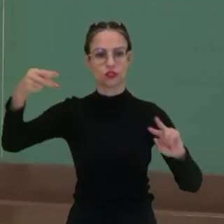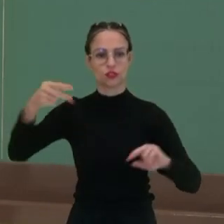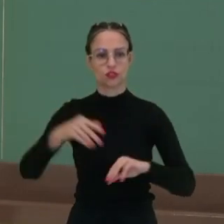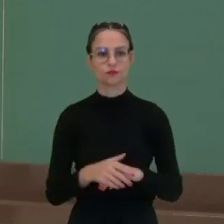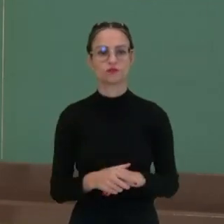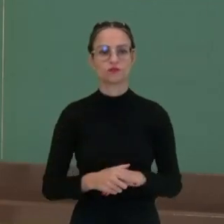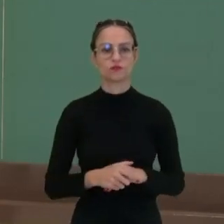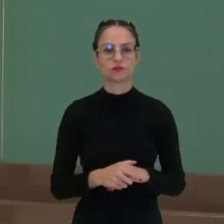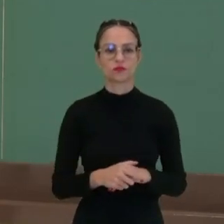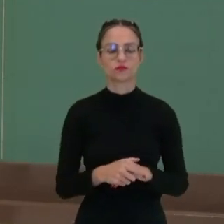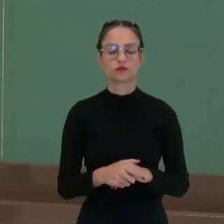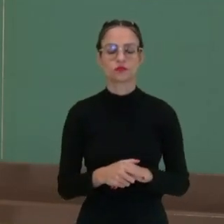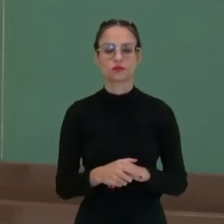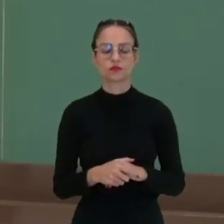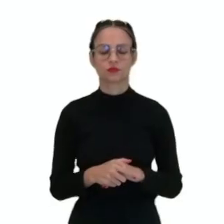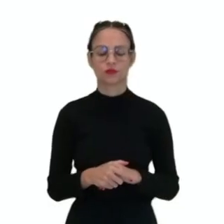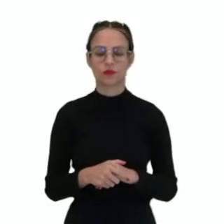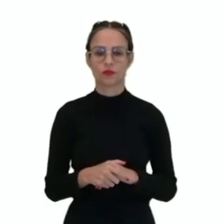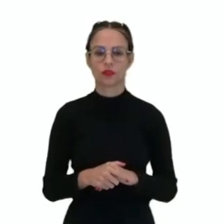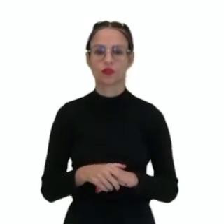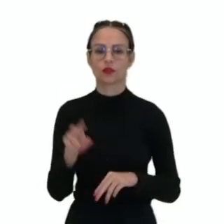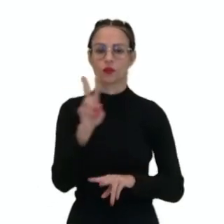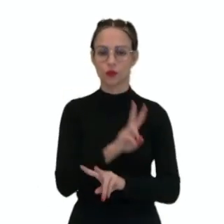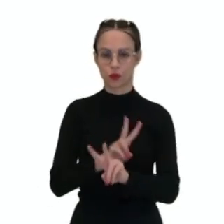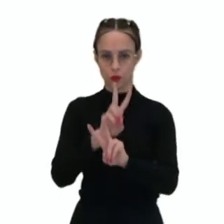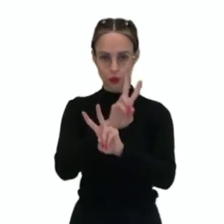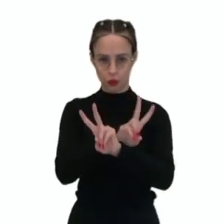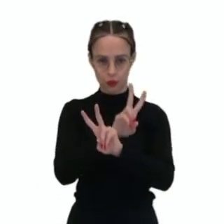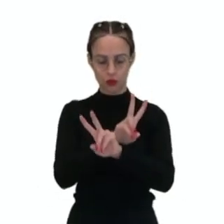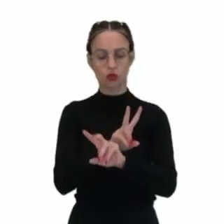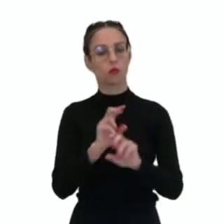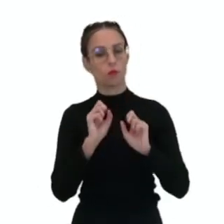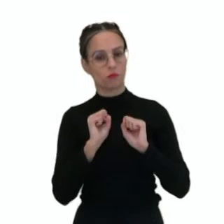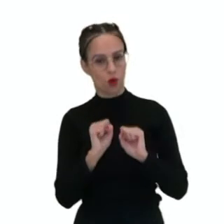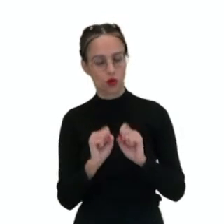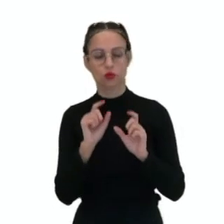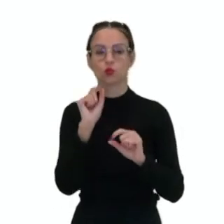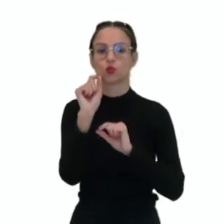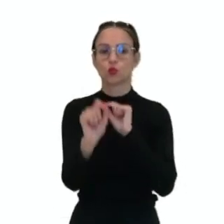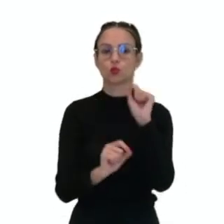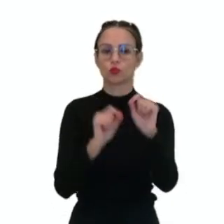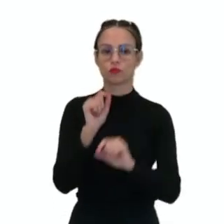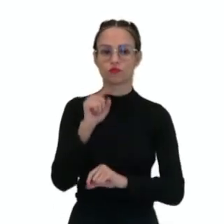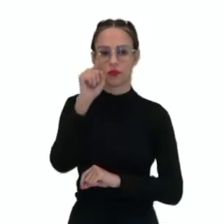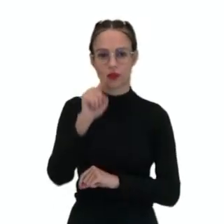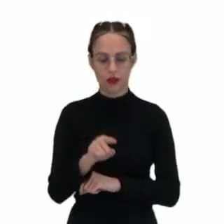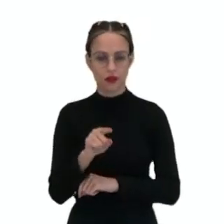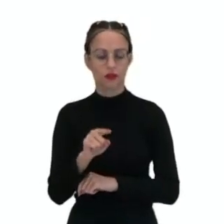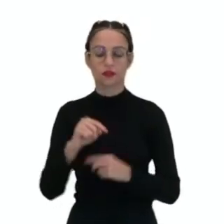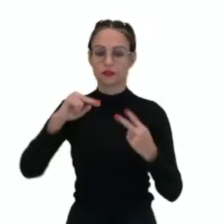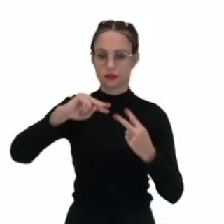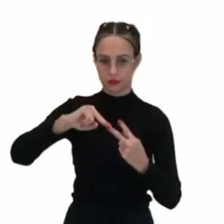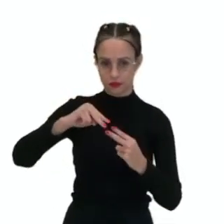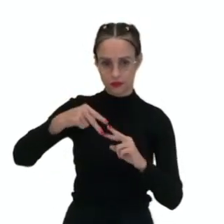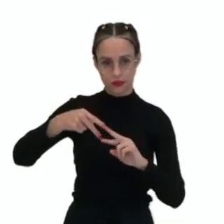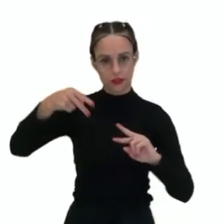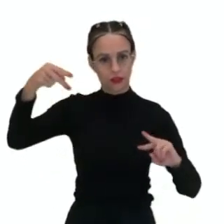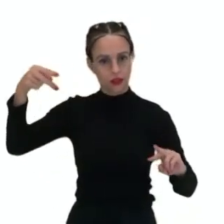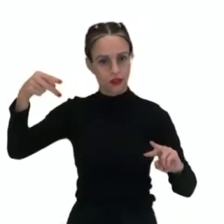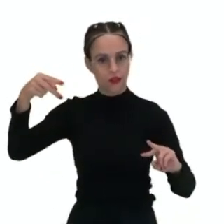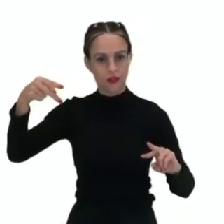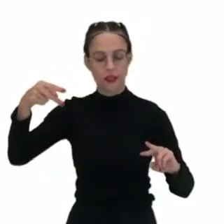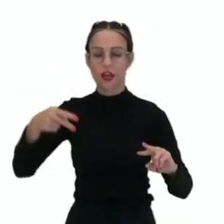tem. Os cromossomos, eles podem ser definidos como um DNA